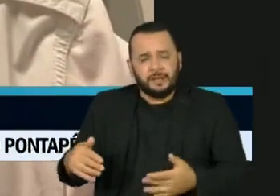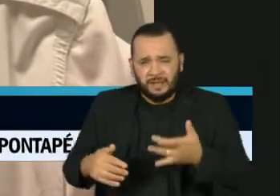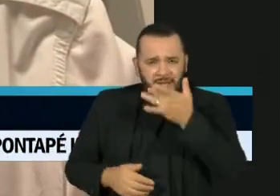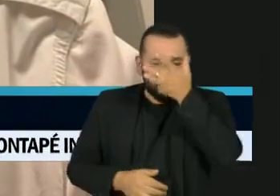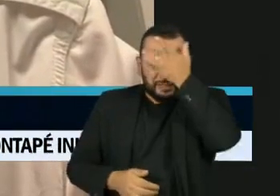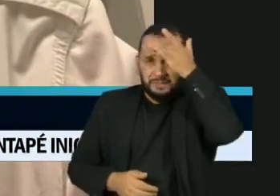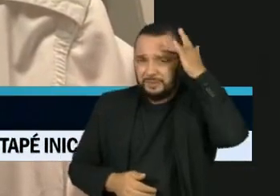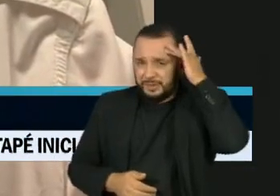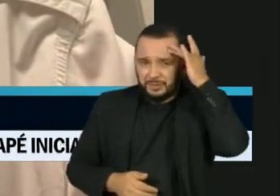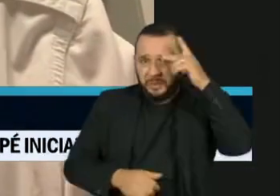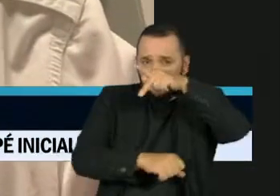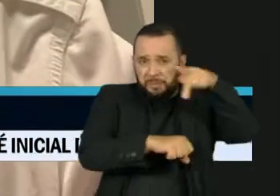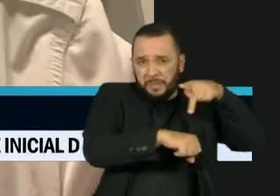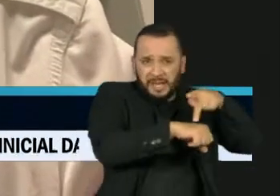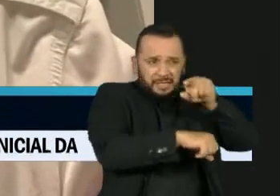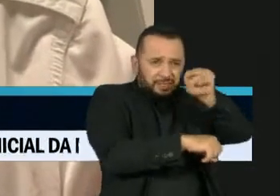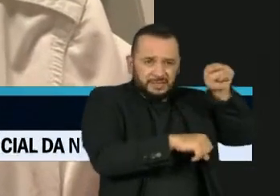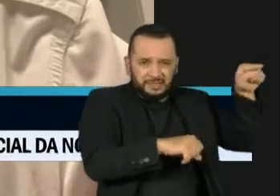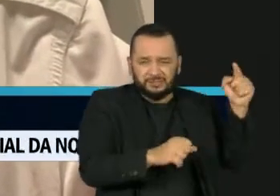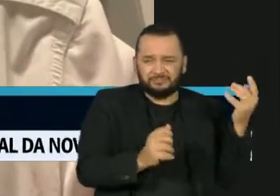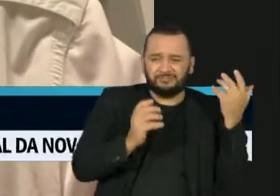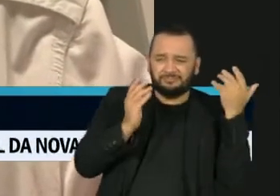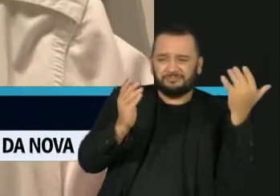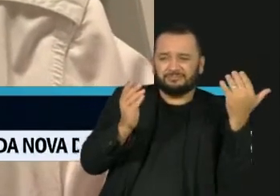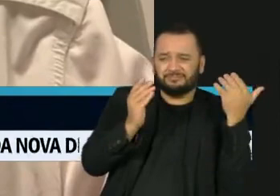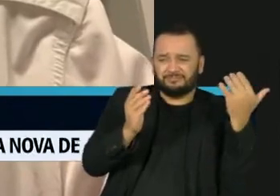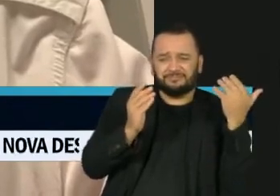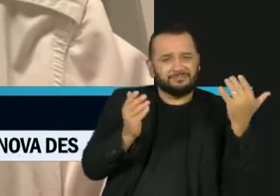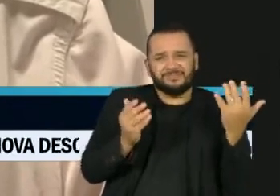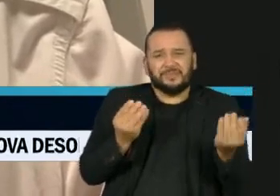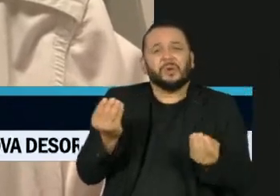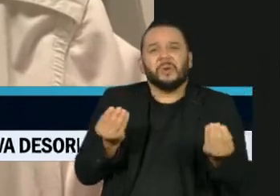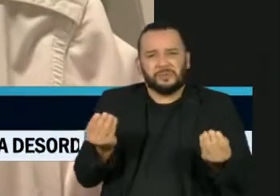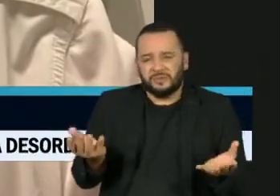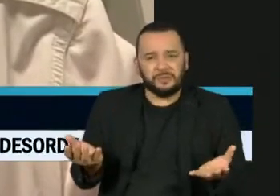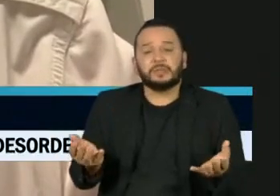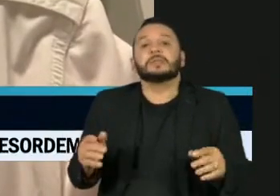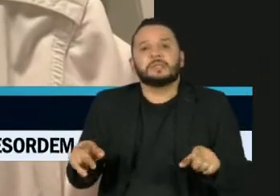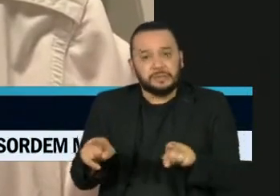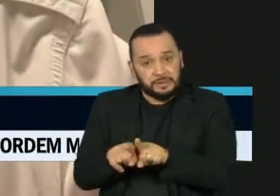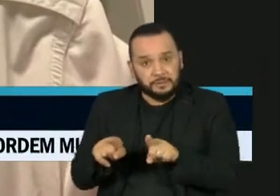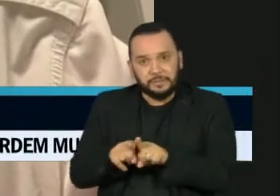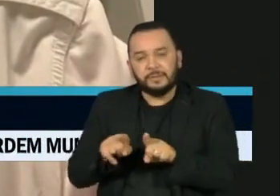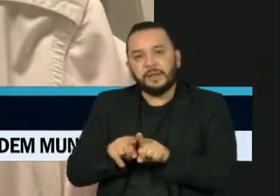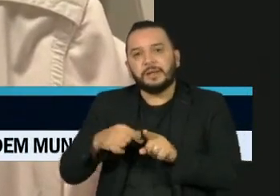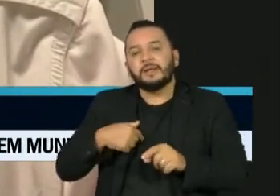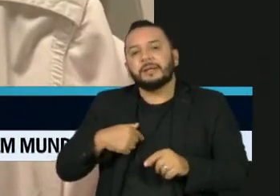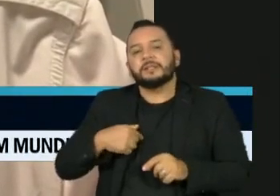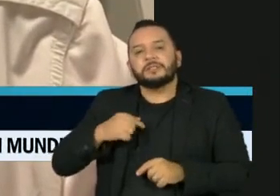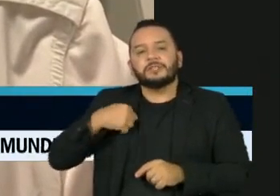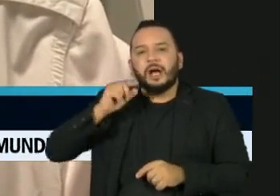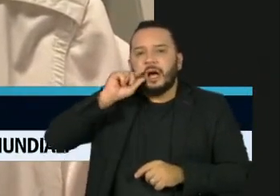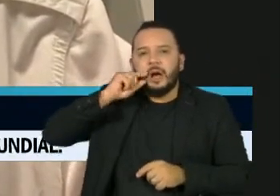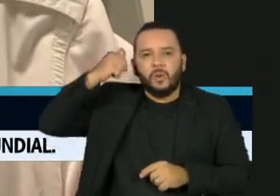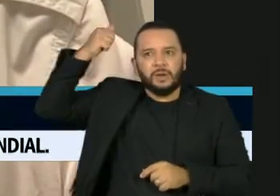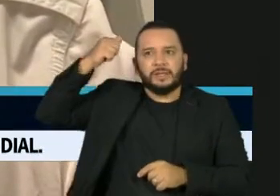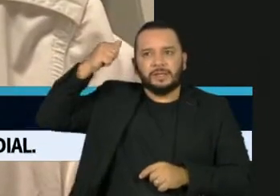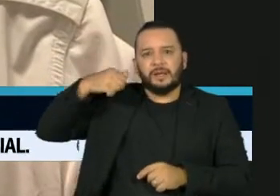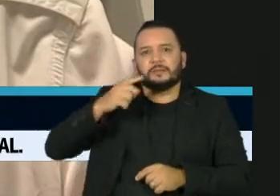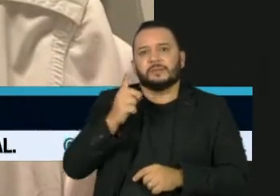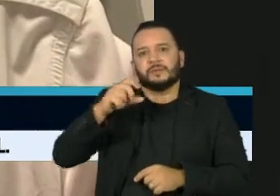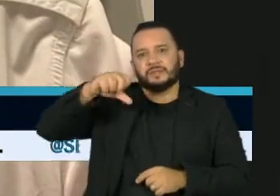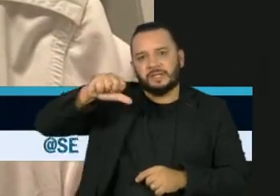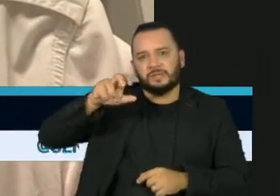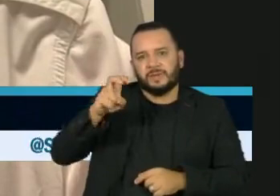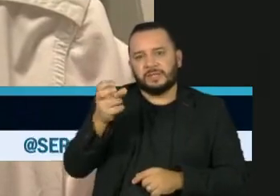contestação pelos países que estavam submetidos, como, por exemplo, a Hungria em 1956 e